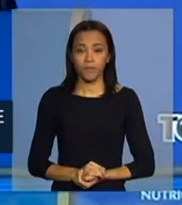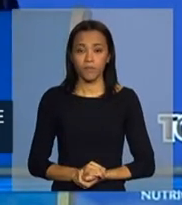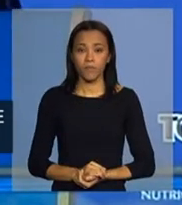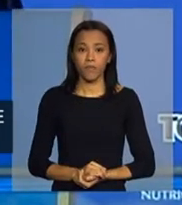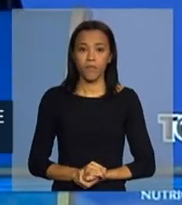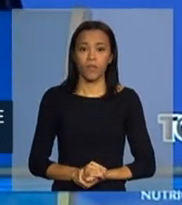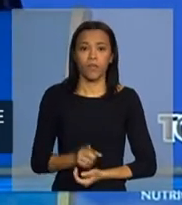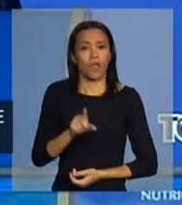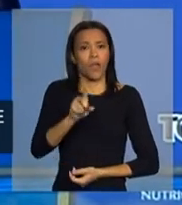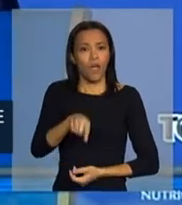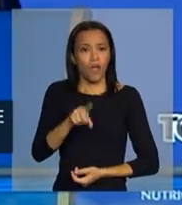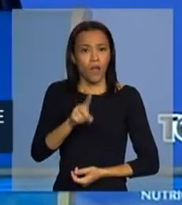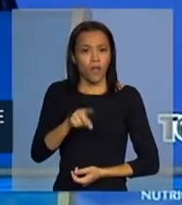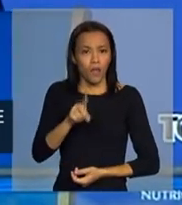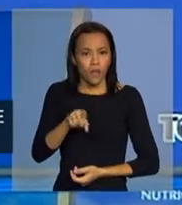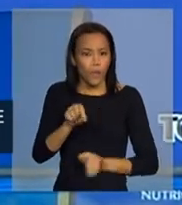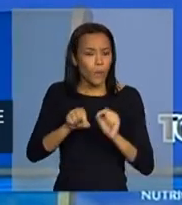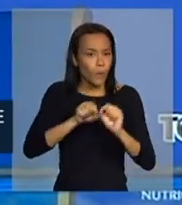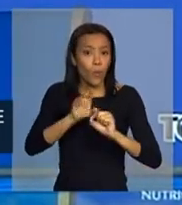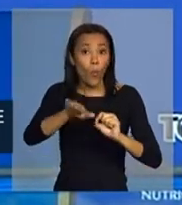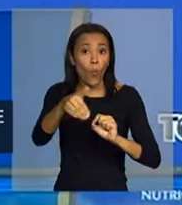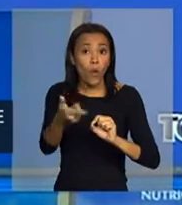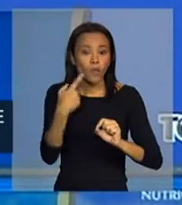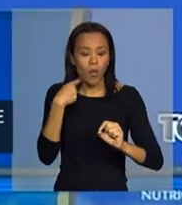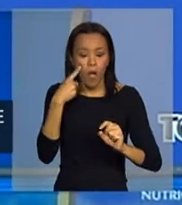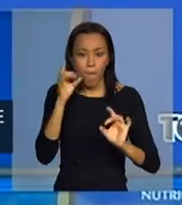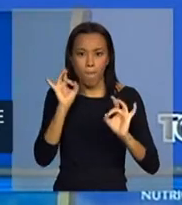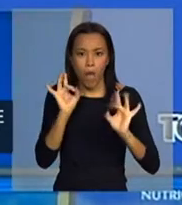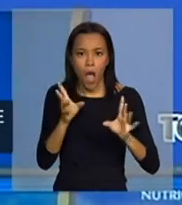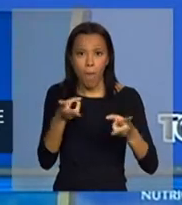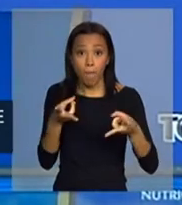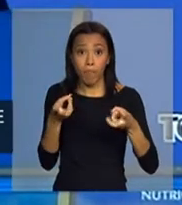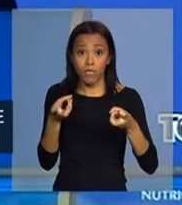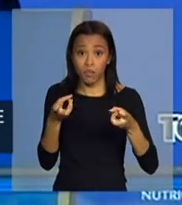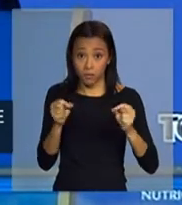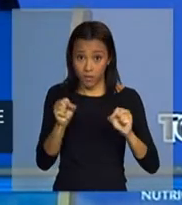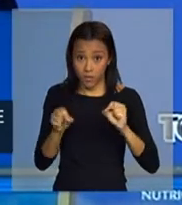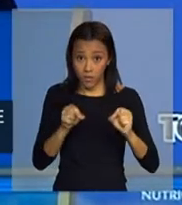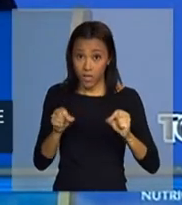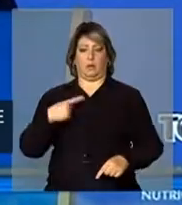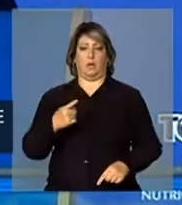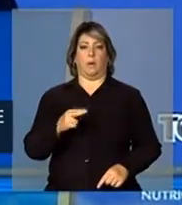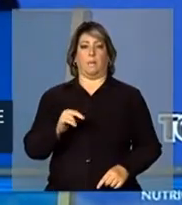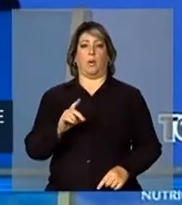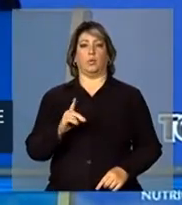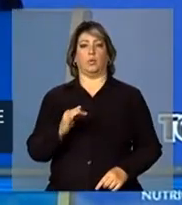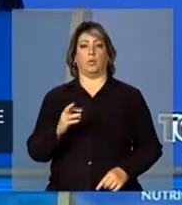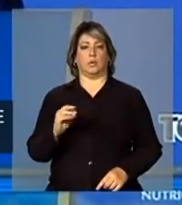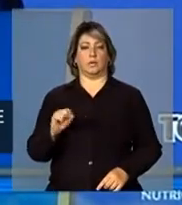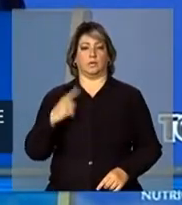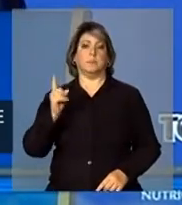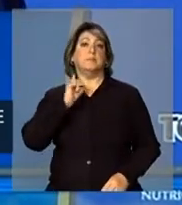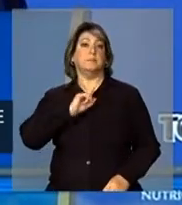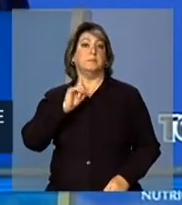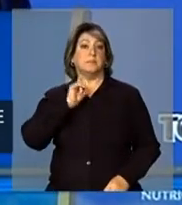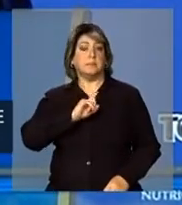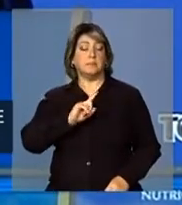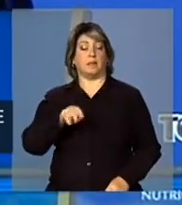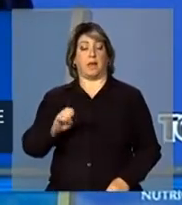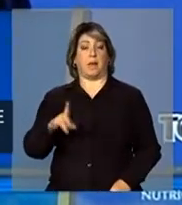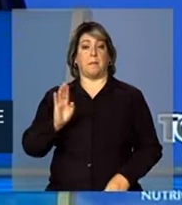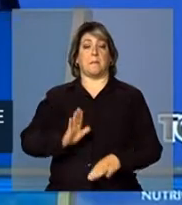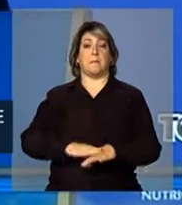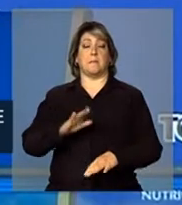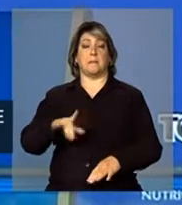um momento auspicioso, quando eu constatei que os produtores mineiros eram os que mais